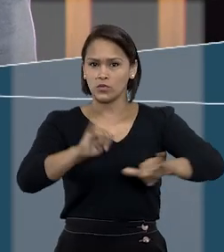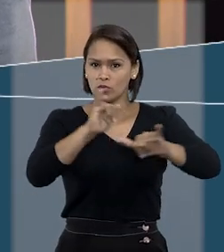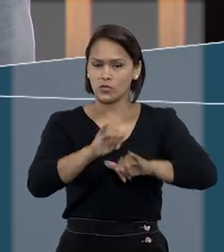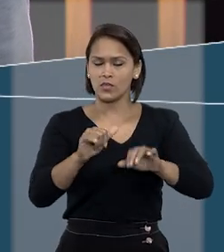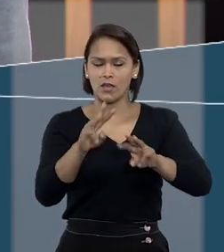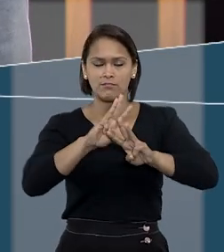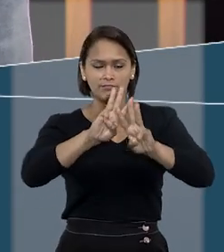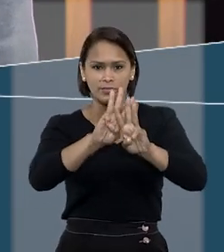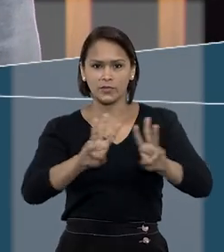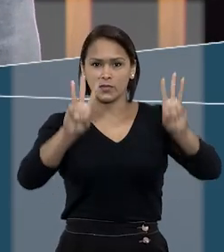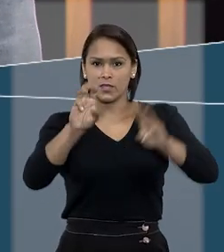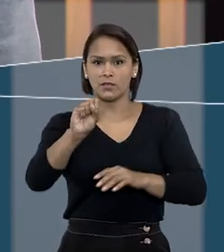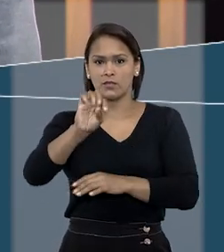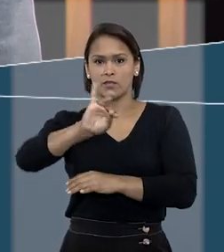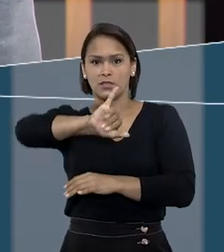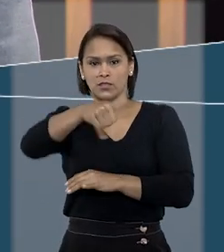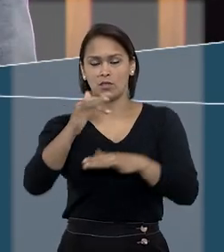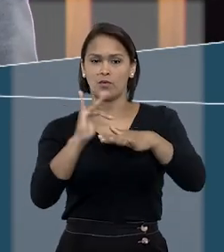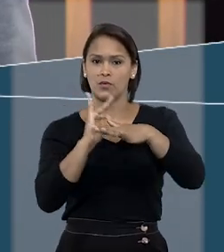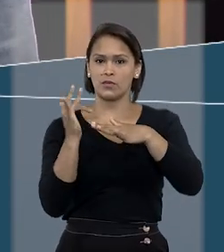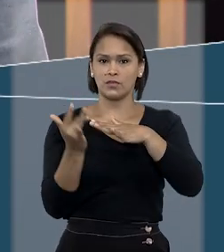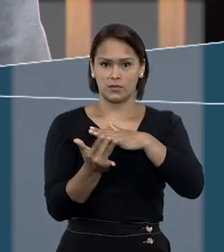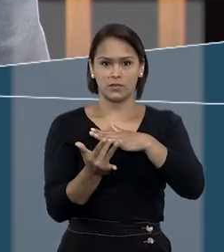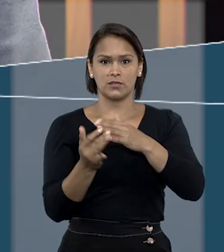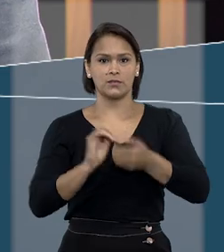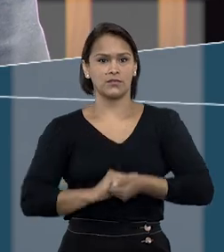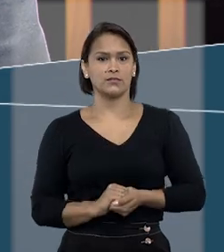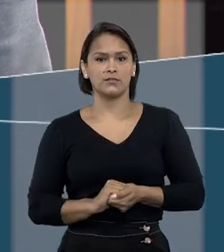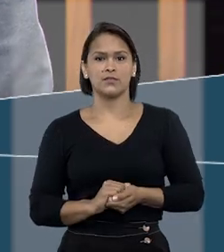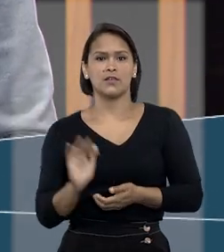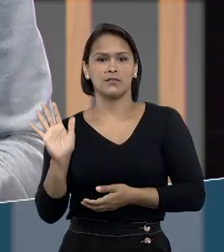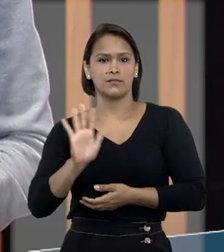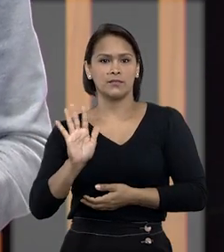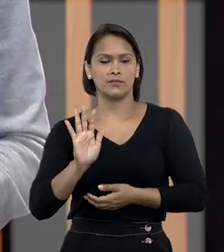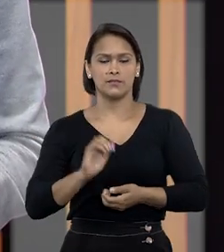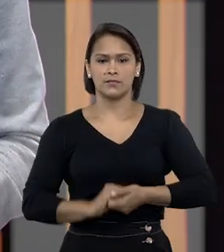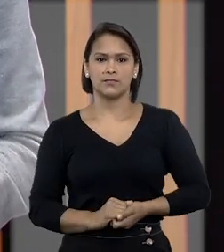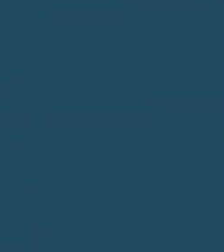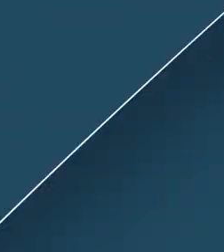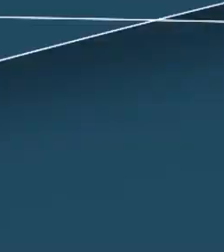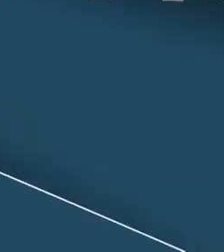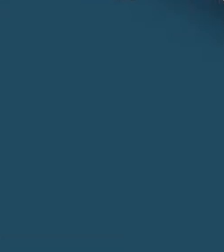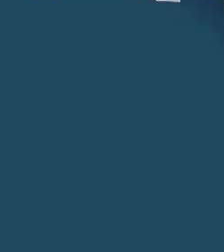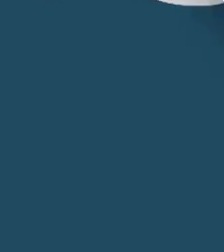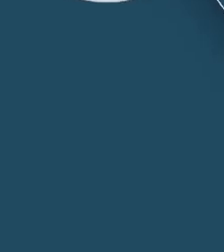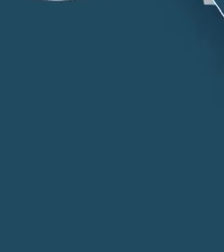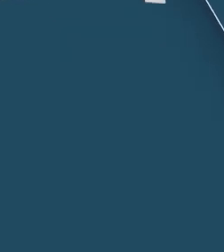notícias, é só acessar o site do STJ ou as nossas redes sociais. Até a próxima!